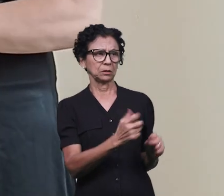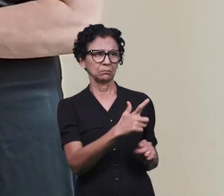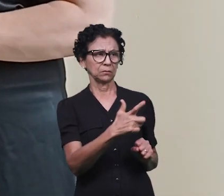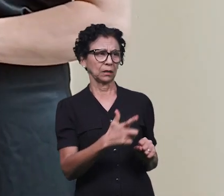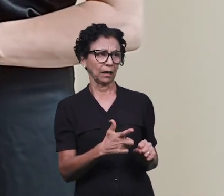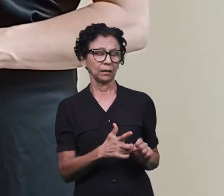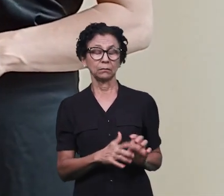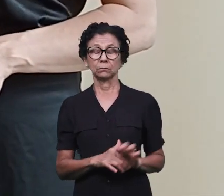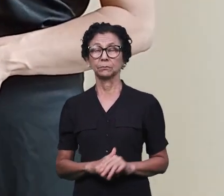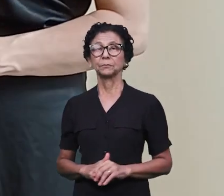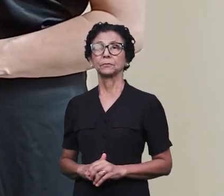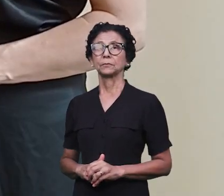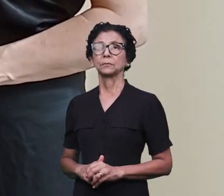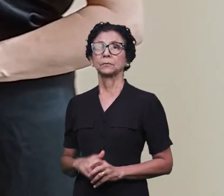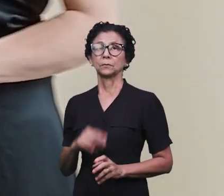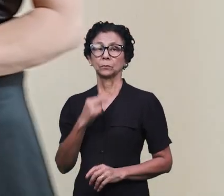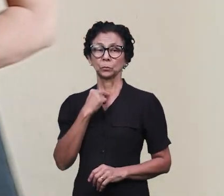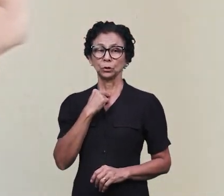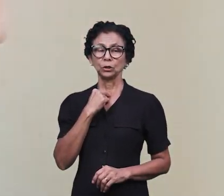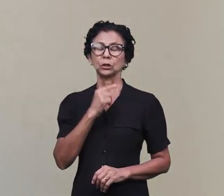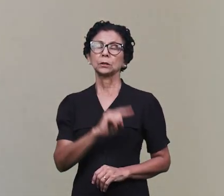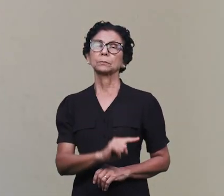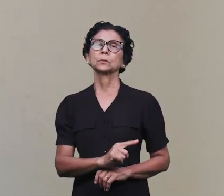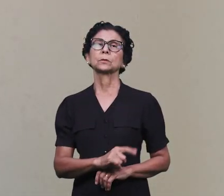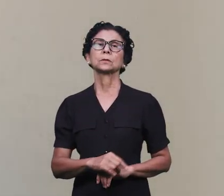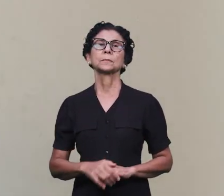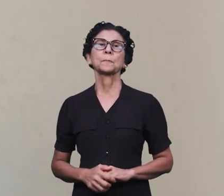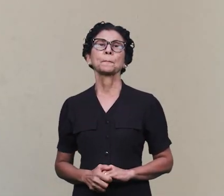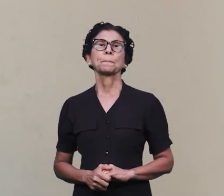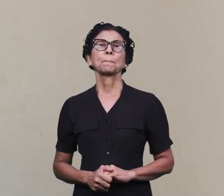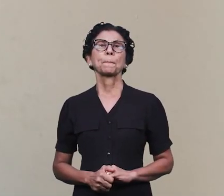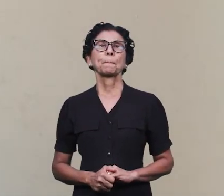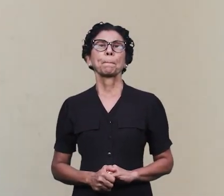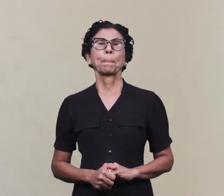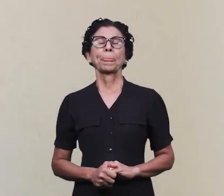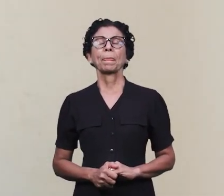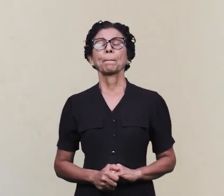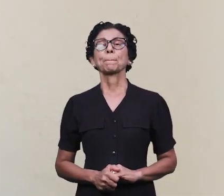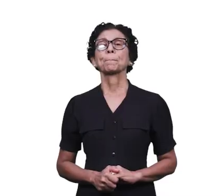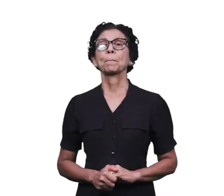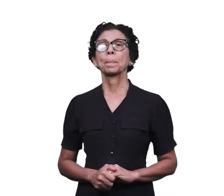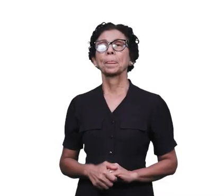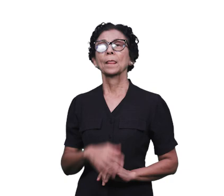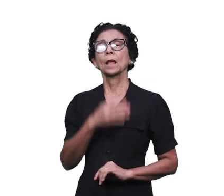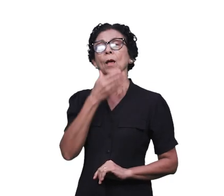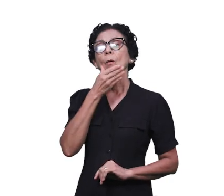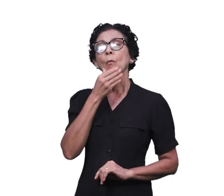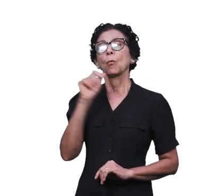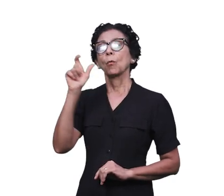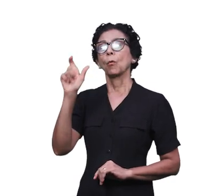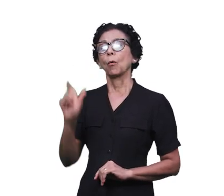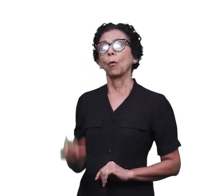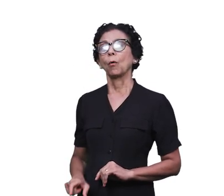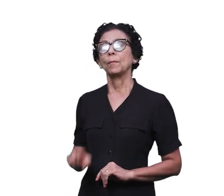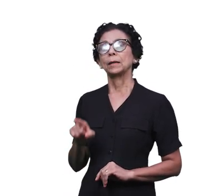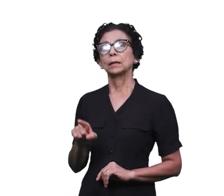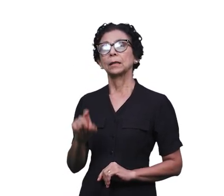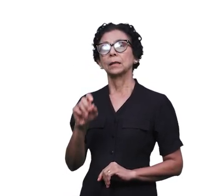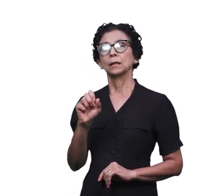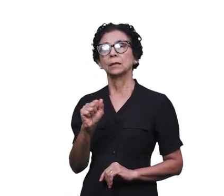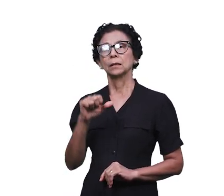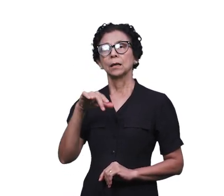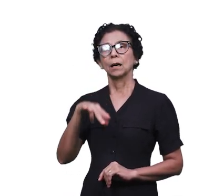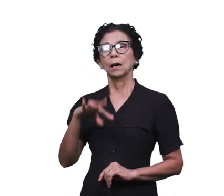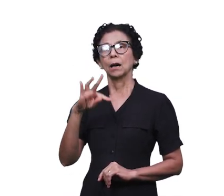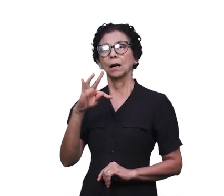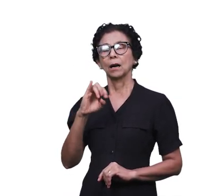com isso, mas Antipas não. Antipas, ele foi fiel